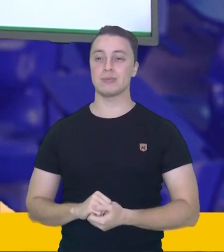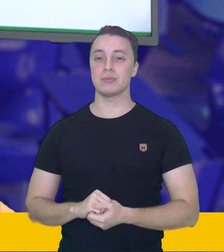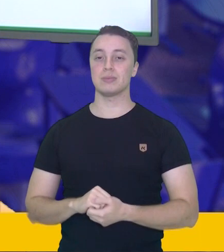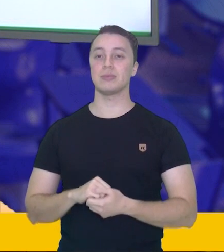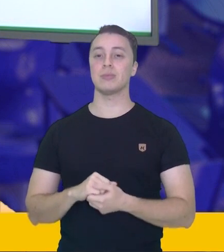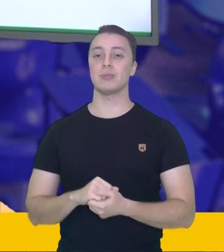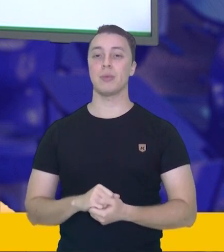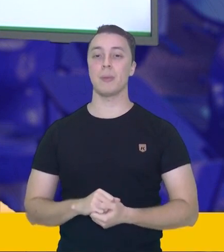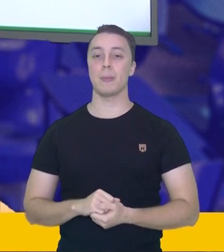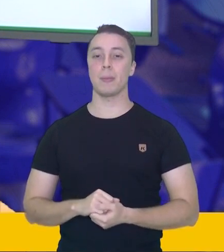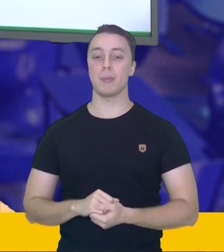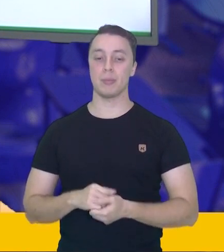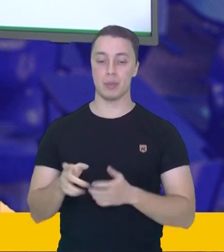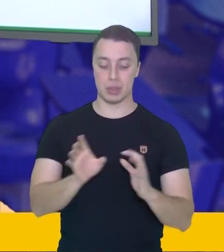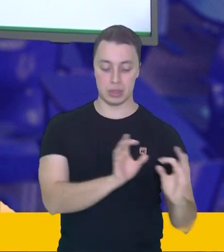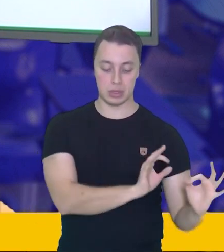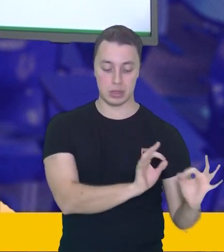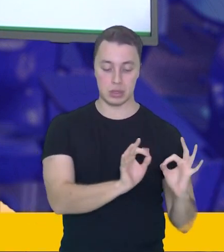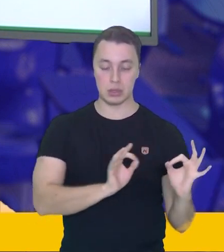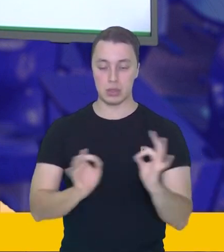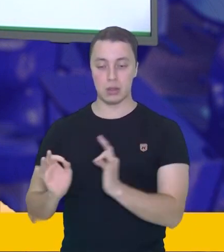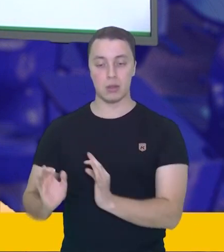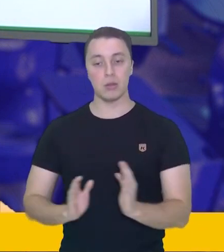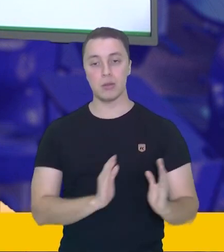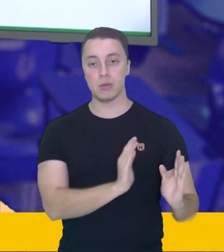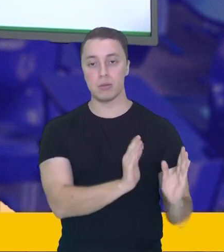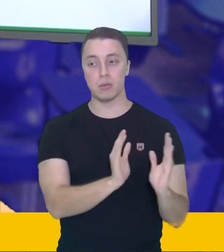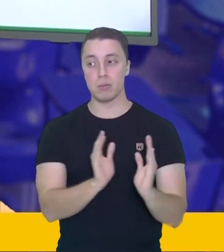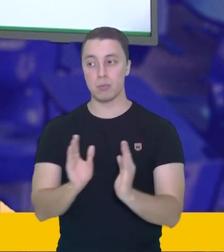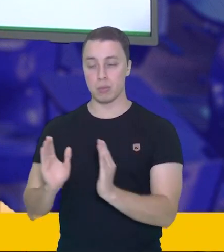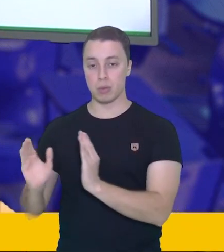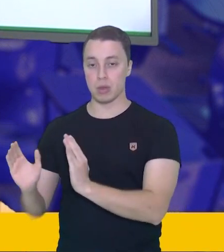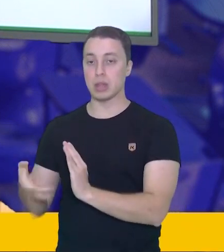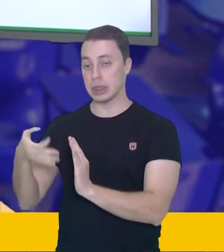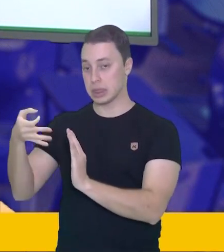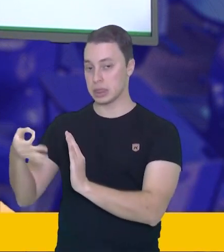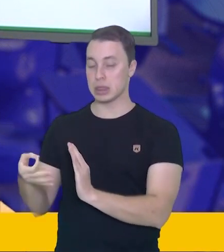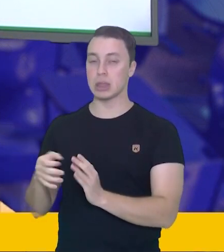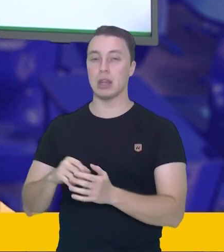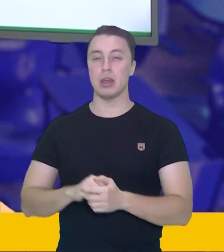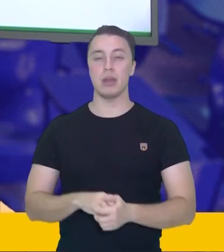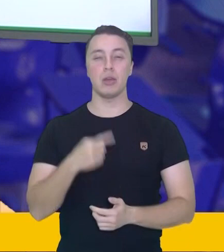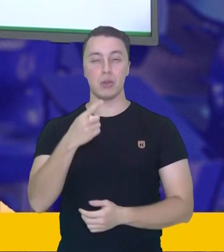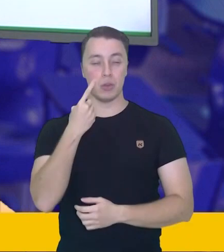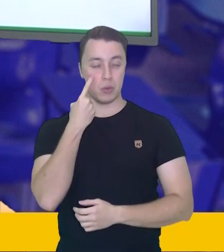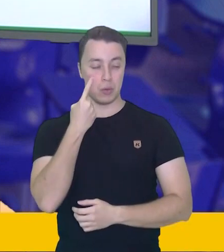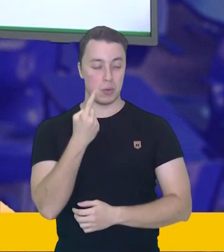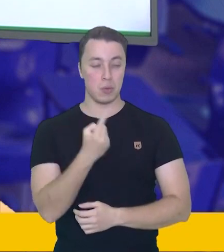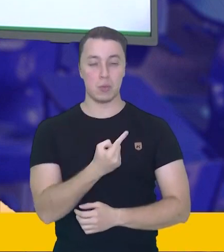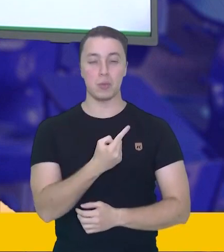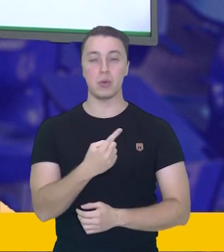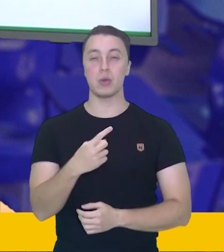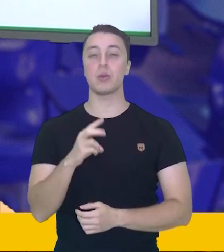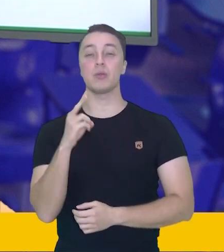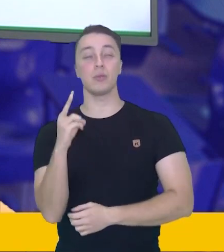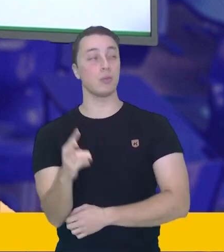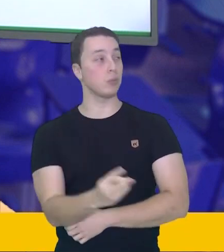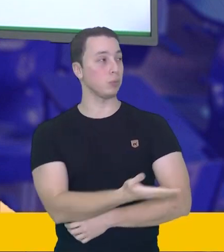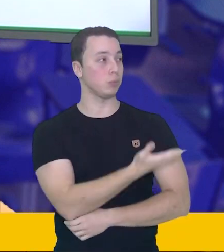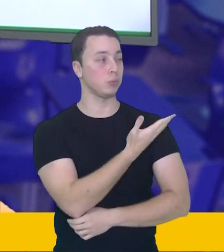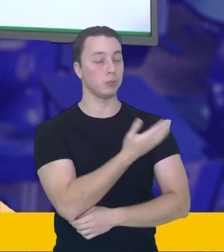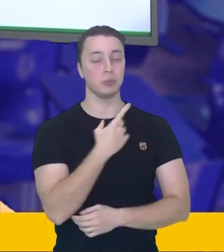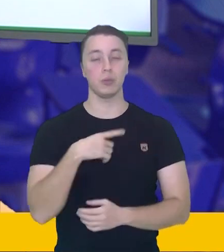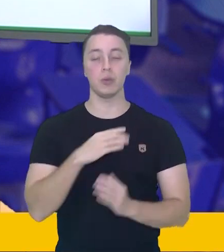Enumere os fatos de acordo com a ordem em que ocorreram. Você iria aqui enumerar essas frases